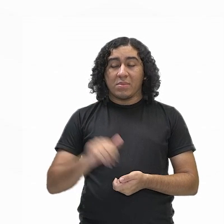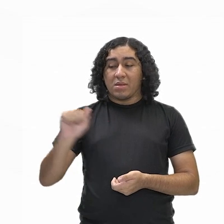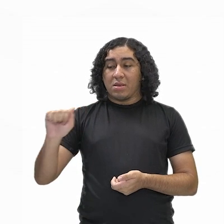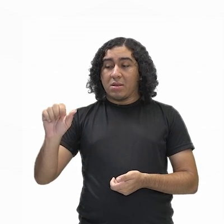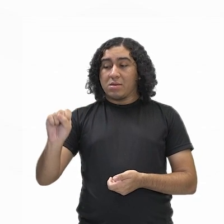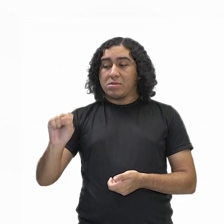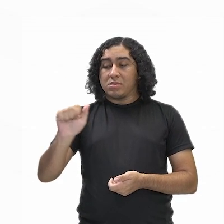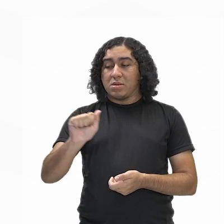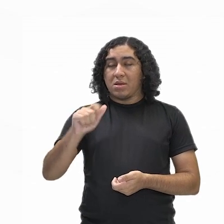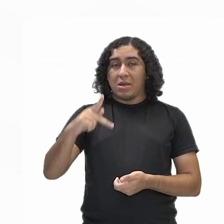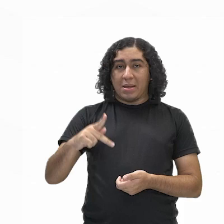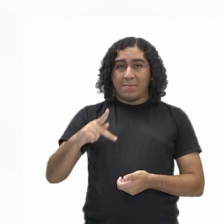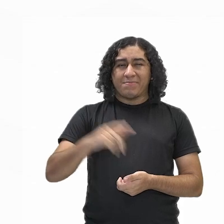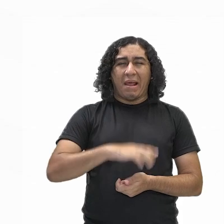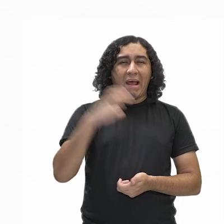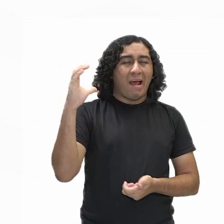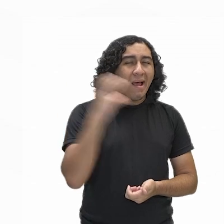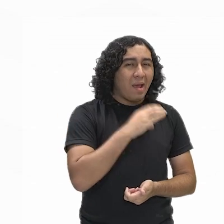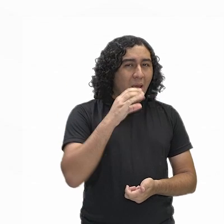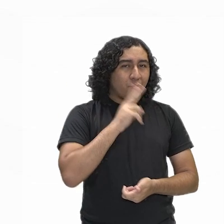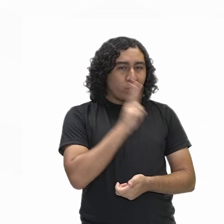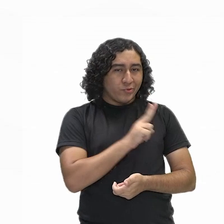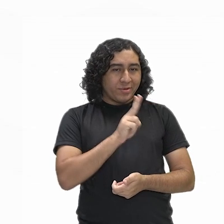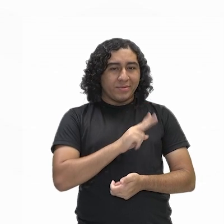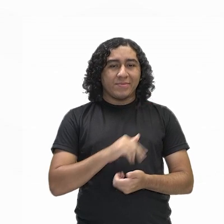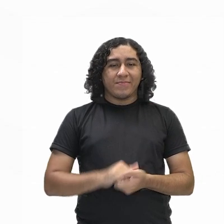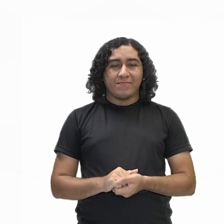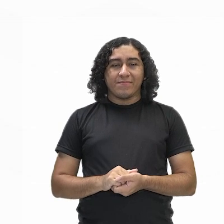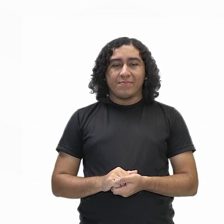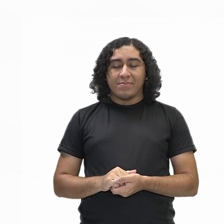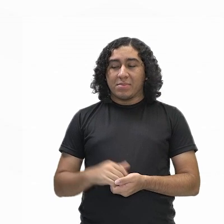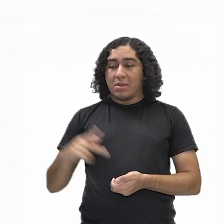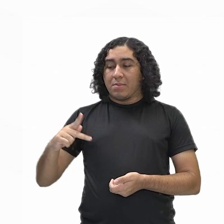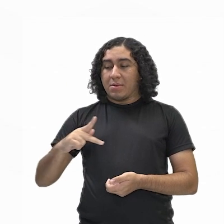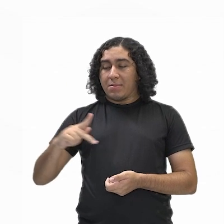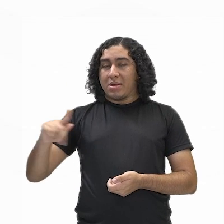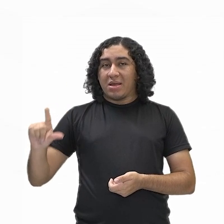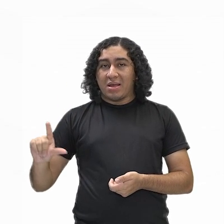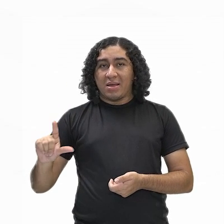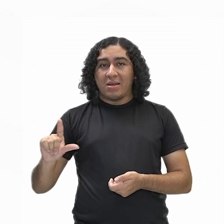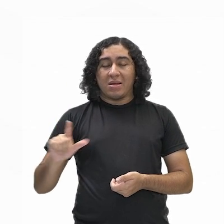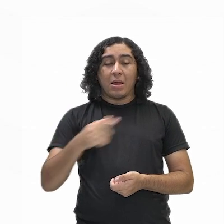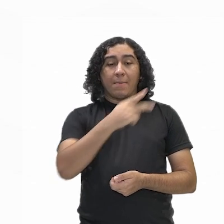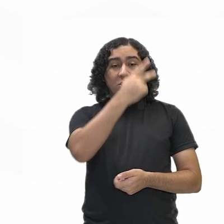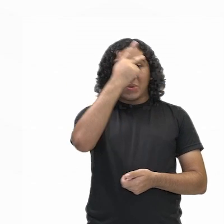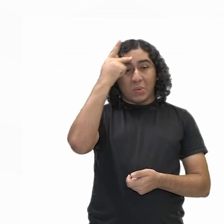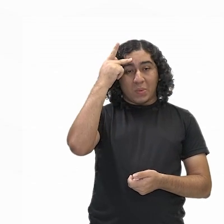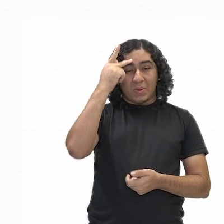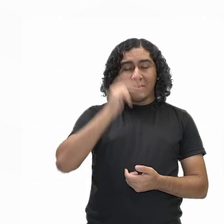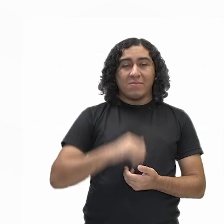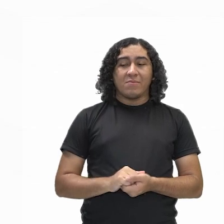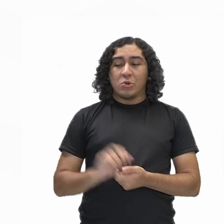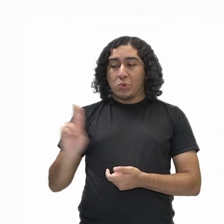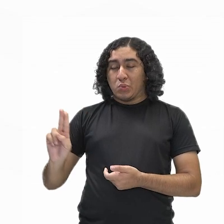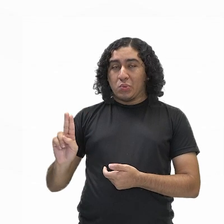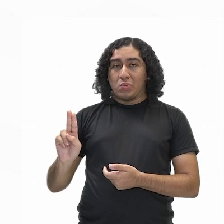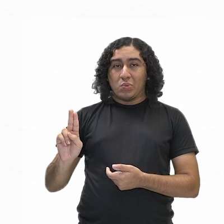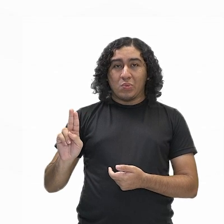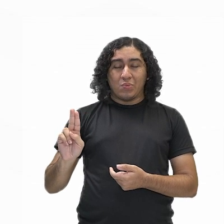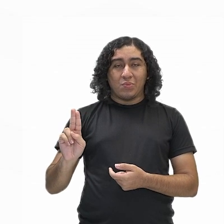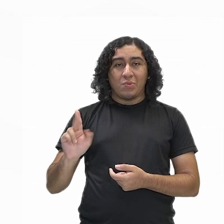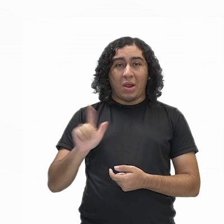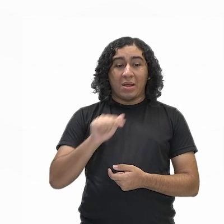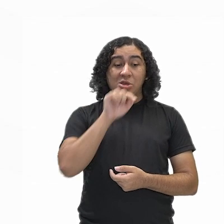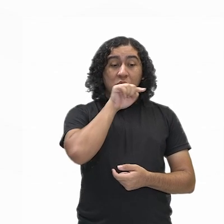as possible, o mais rápido possível. People. Temos mais algumas aqui na lista.